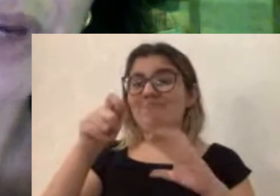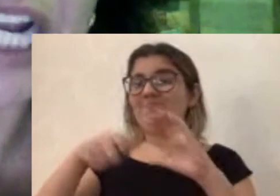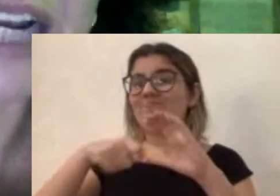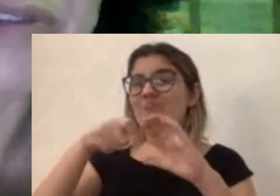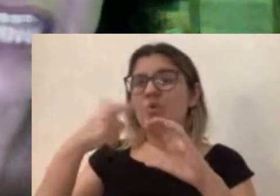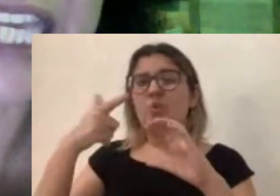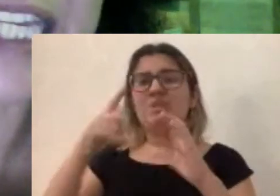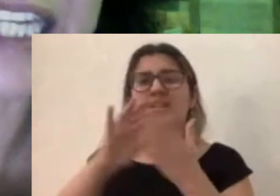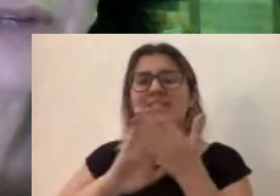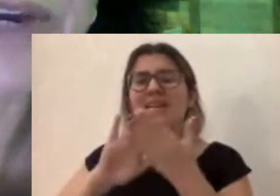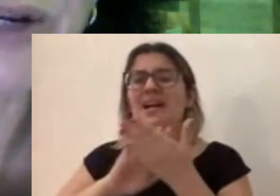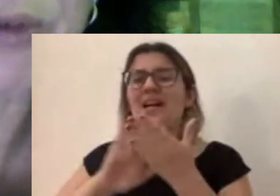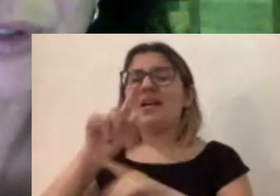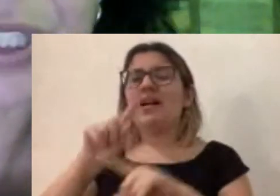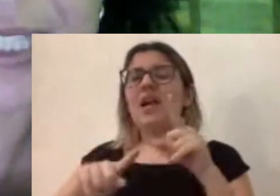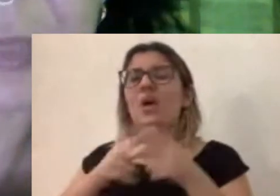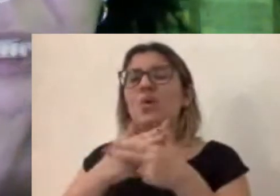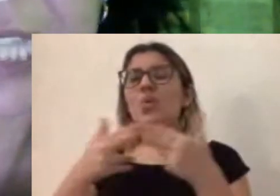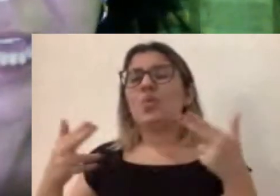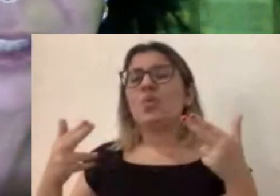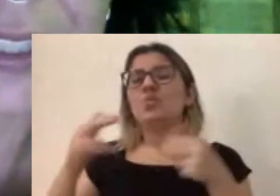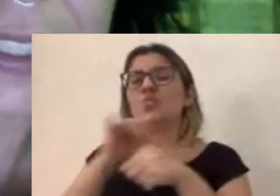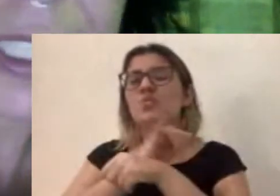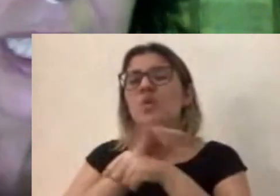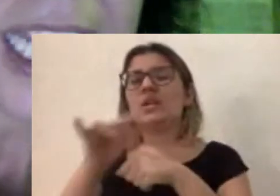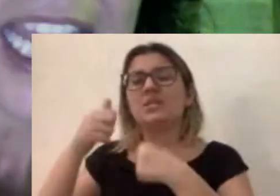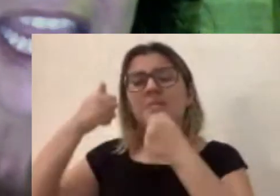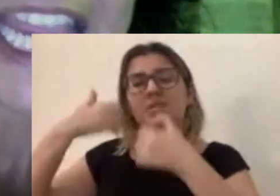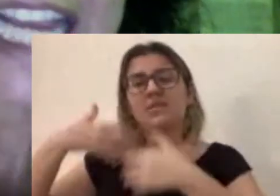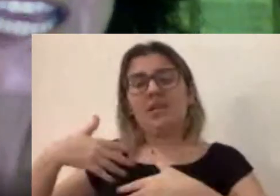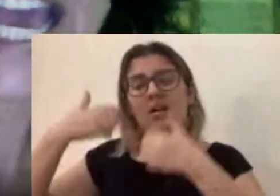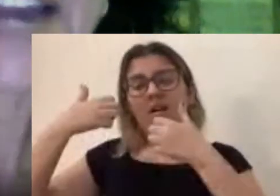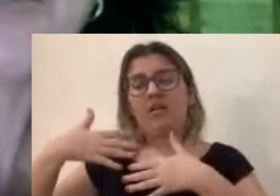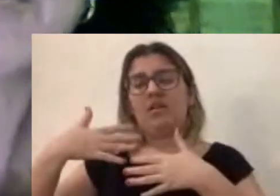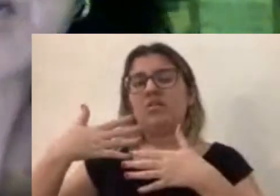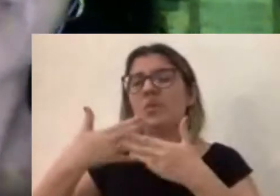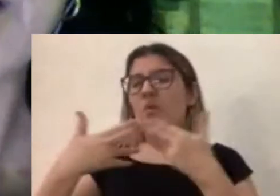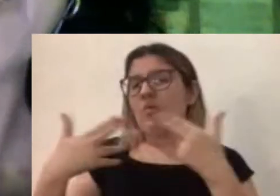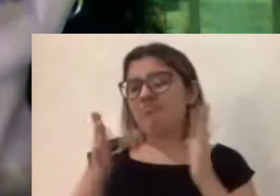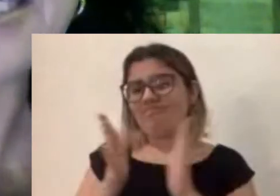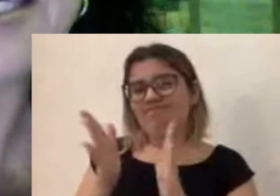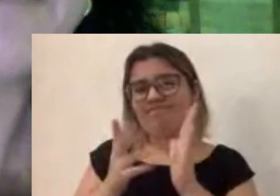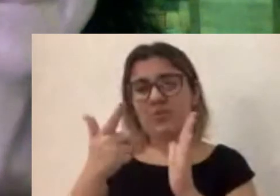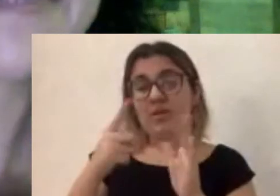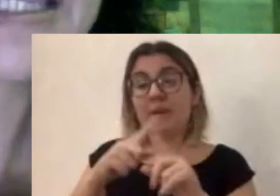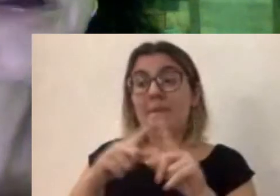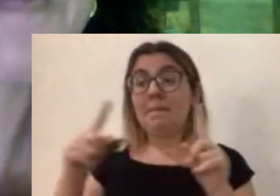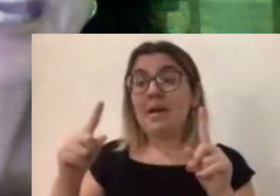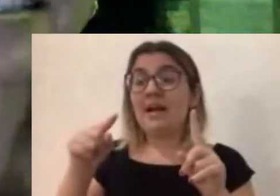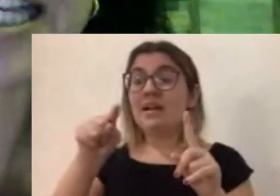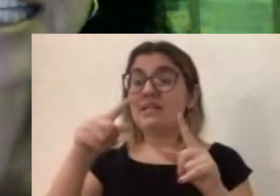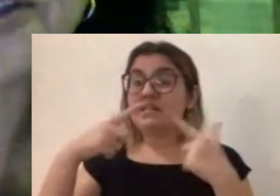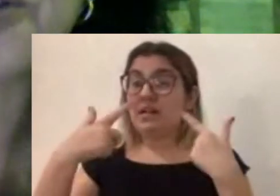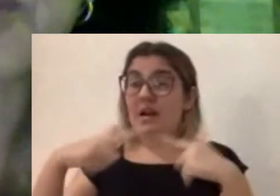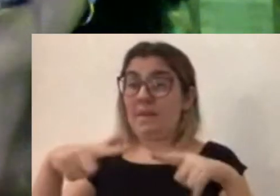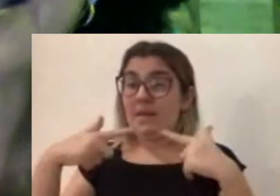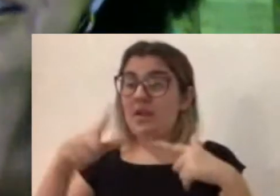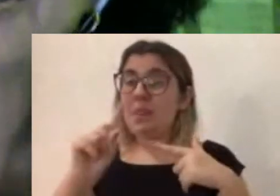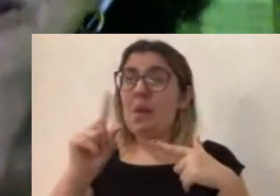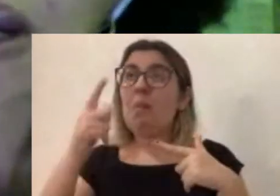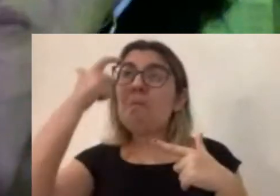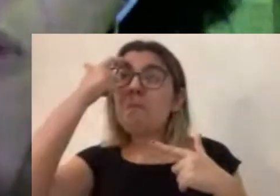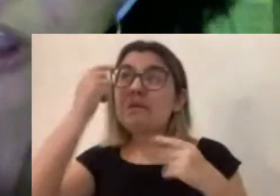assistisse, embora ele não tenha nenhum recurso de acessibilidade. Ele é um trabalho que não pensa nisso, mas